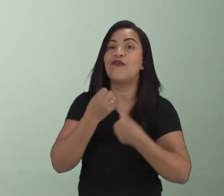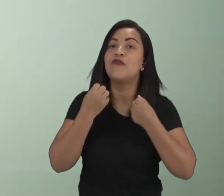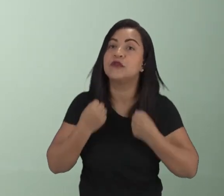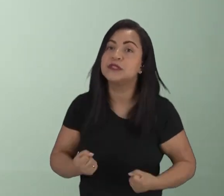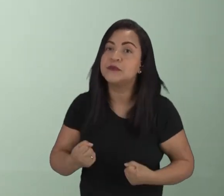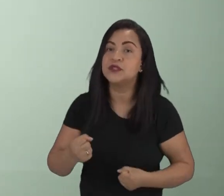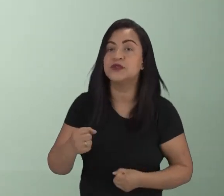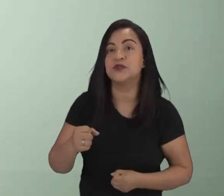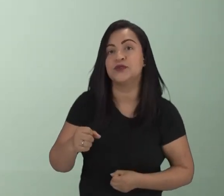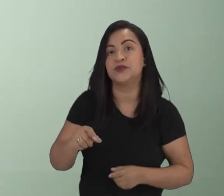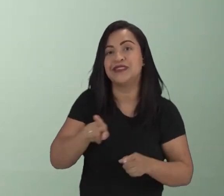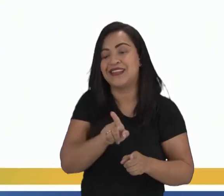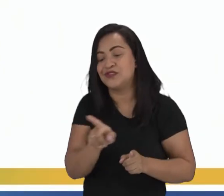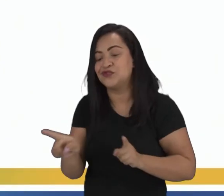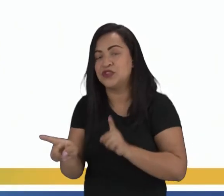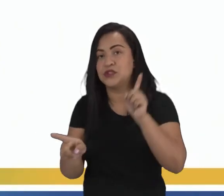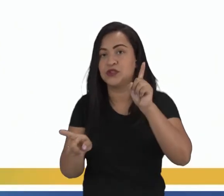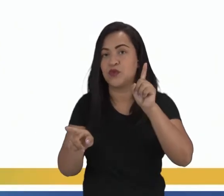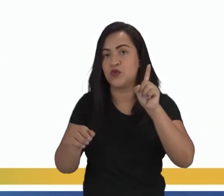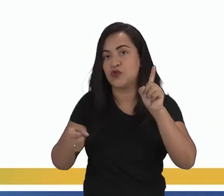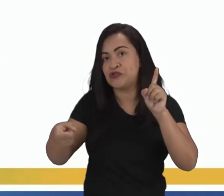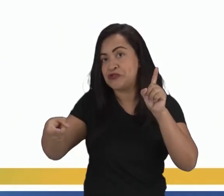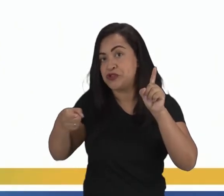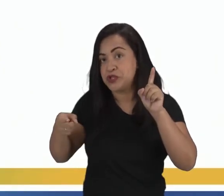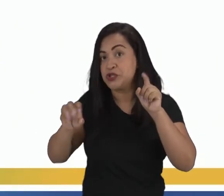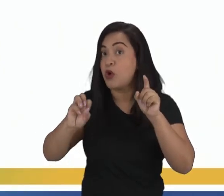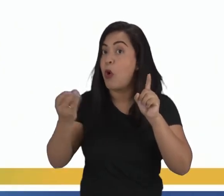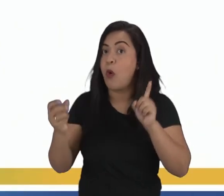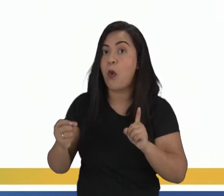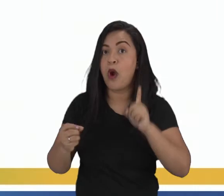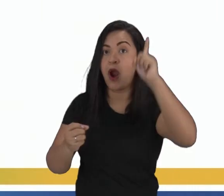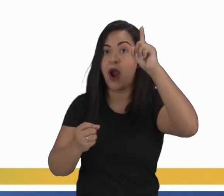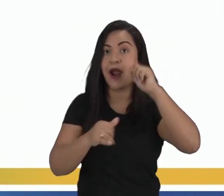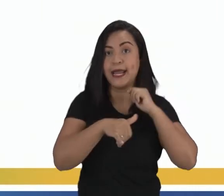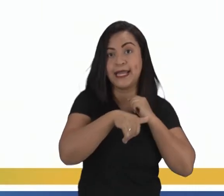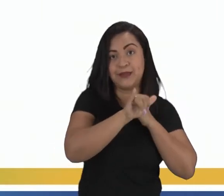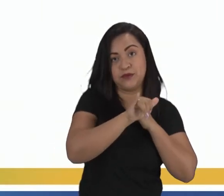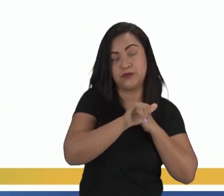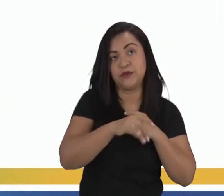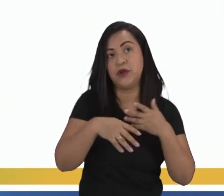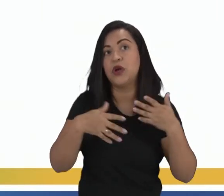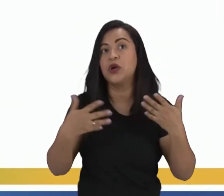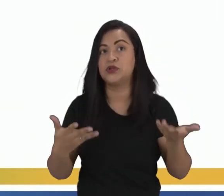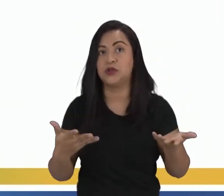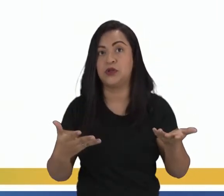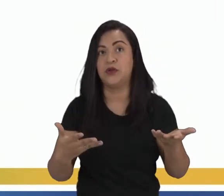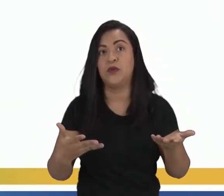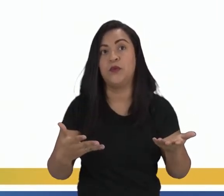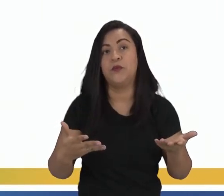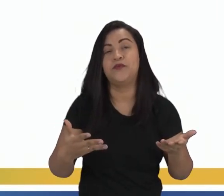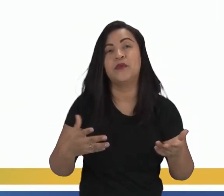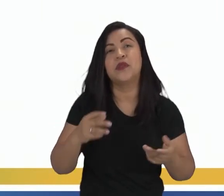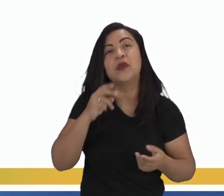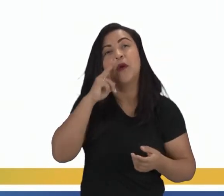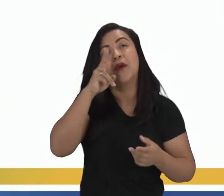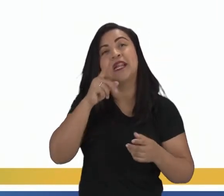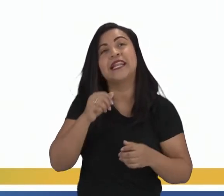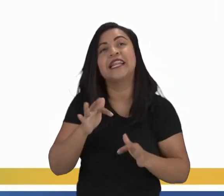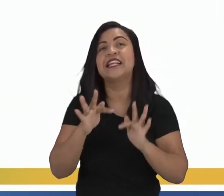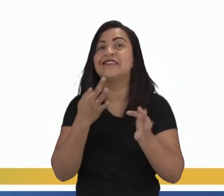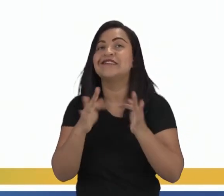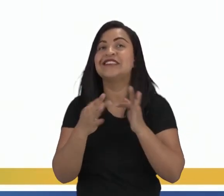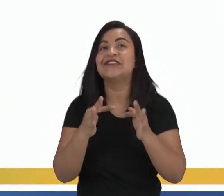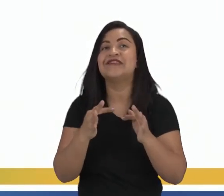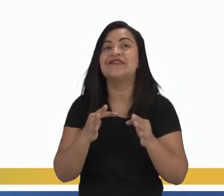direção x ou y. Então, continuando. Esse coeficiente é uma grandeza física